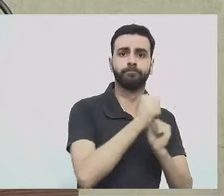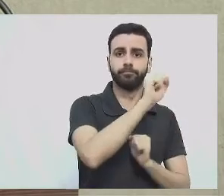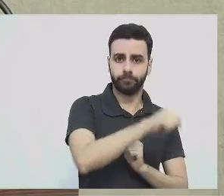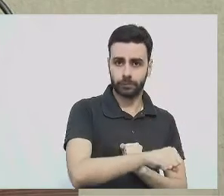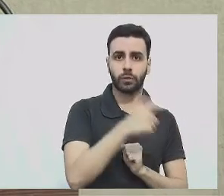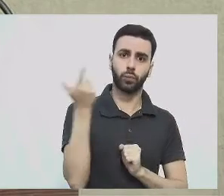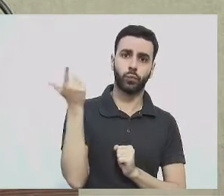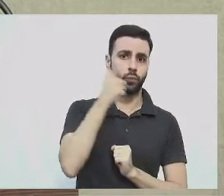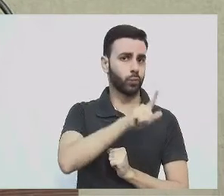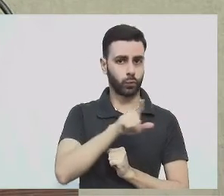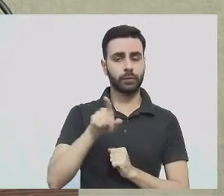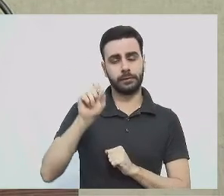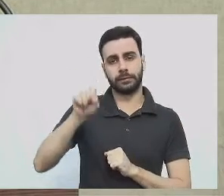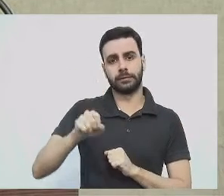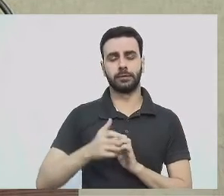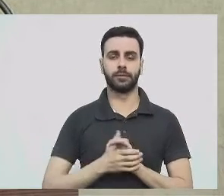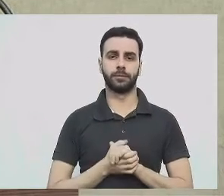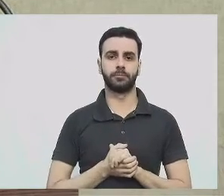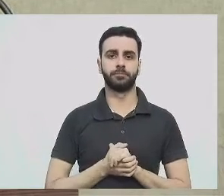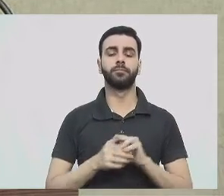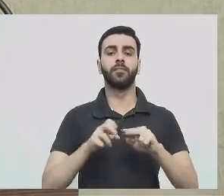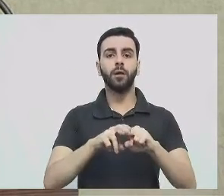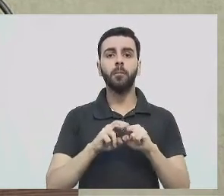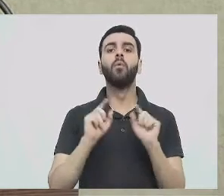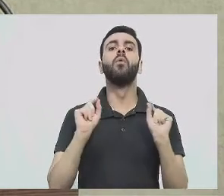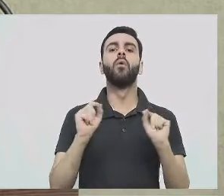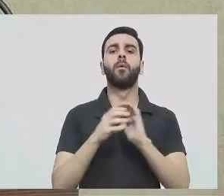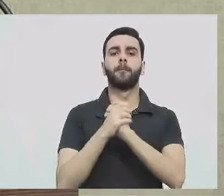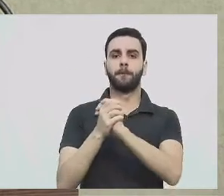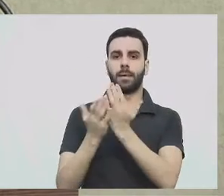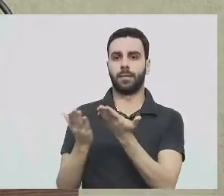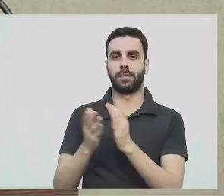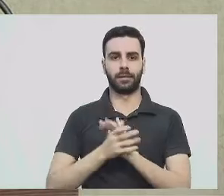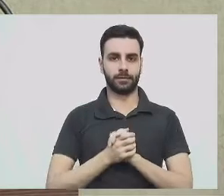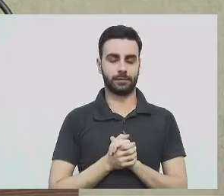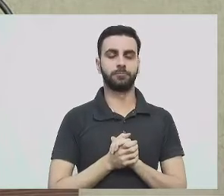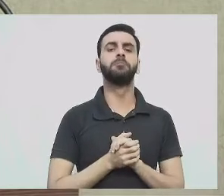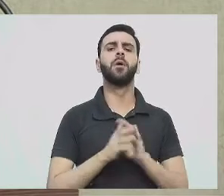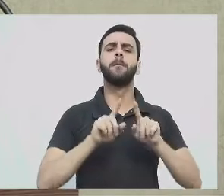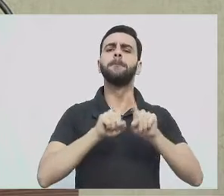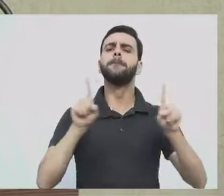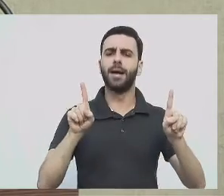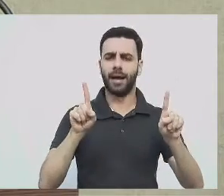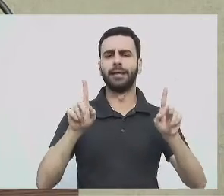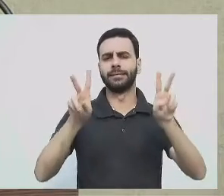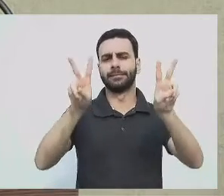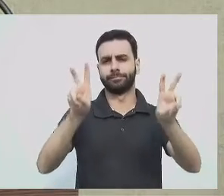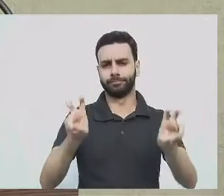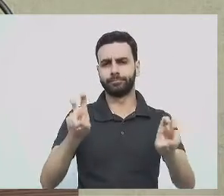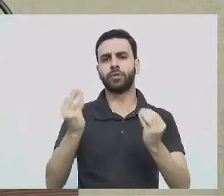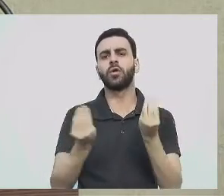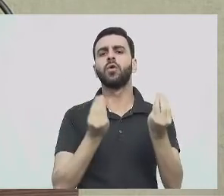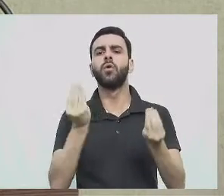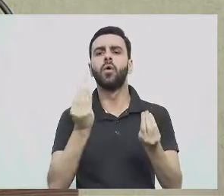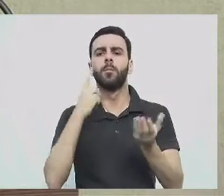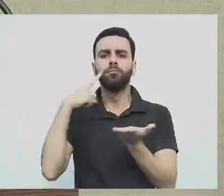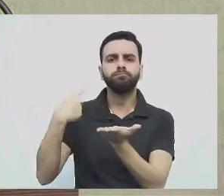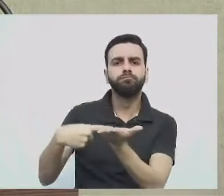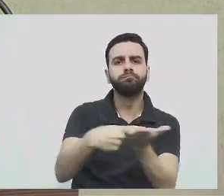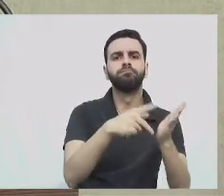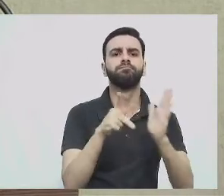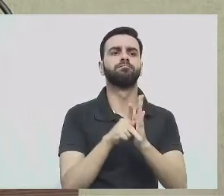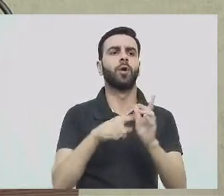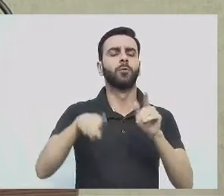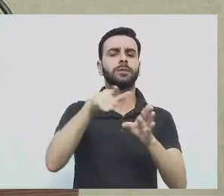com o prefeito Raimundo Violeira. Então quero parabenizar o senhor. Agora, em relação à questão da formação política dos